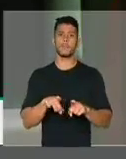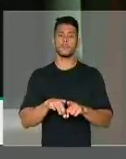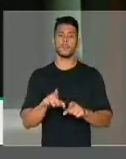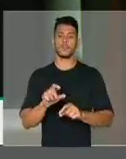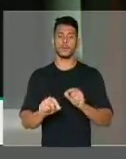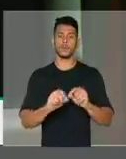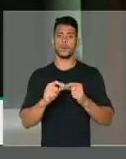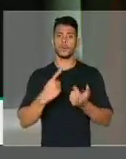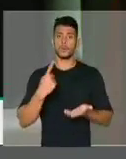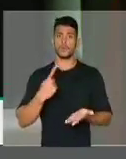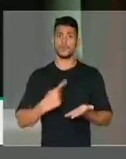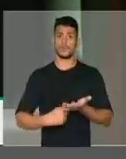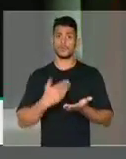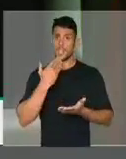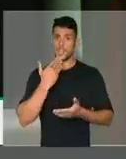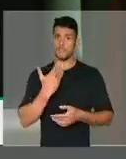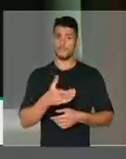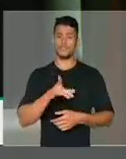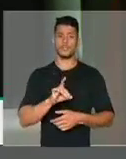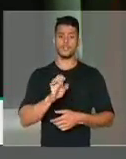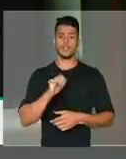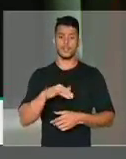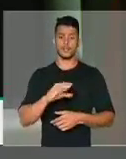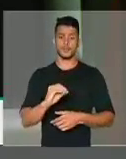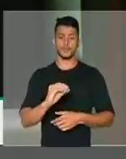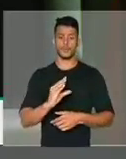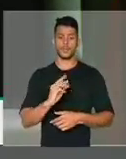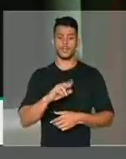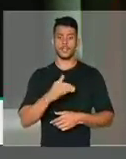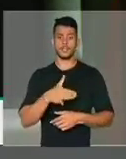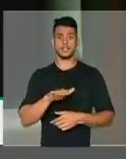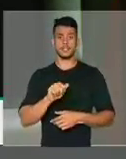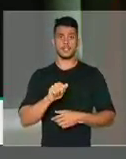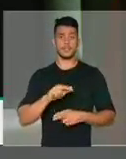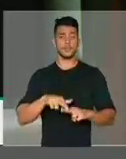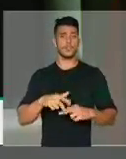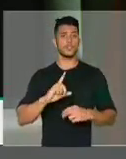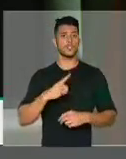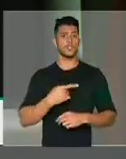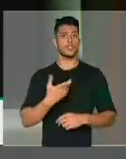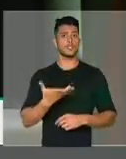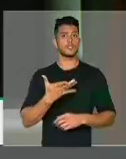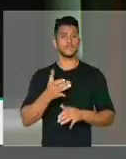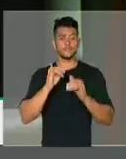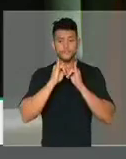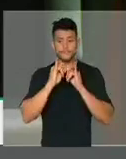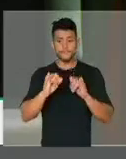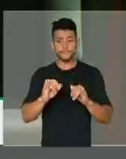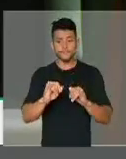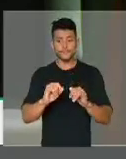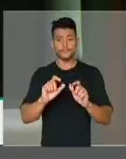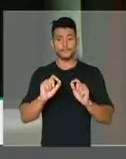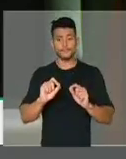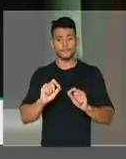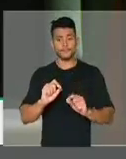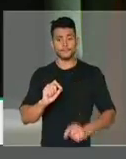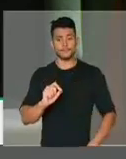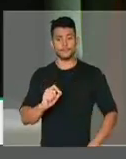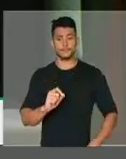seu compromisso com a democracia deste país. E, por isso mesmo, nós queremos registrar com muita alegria um